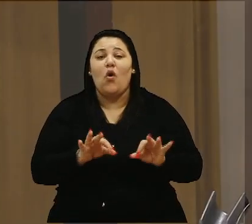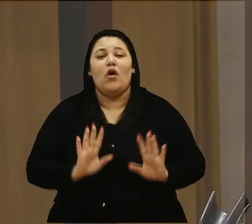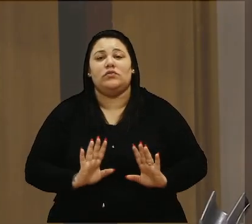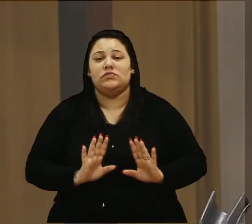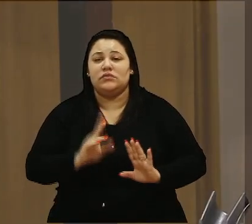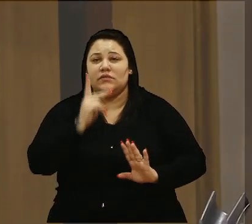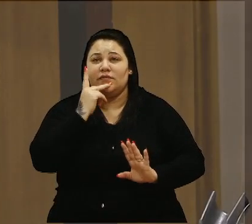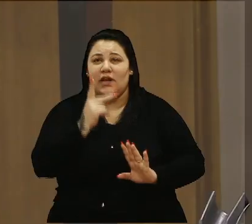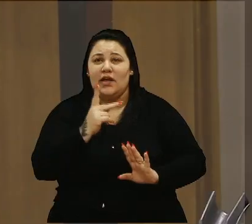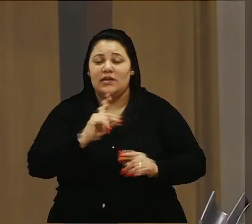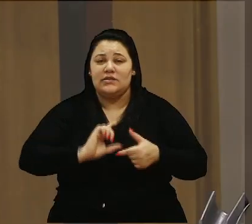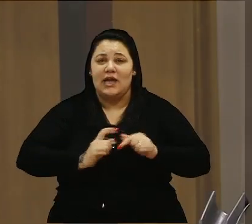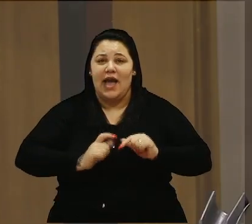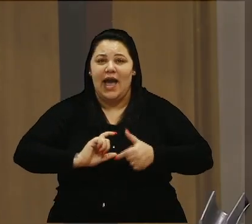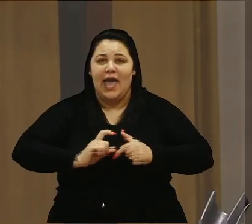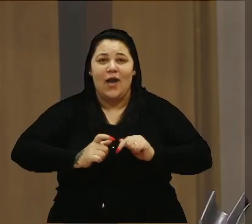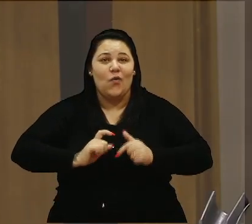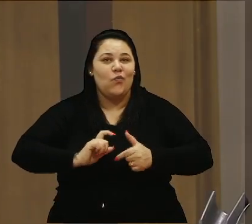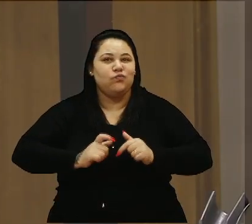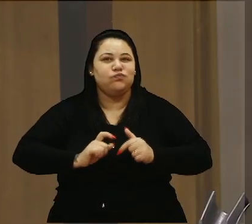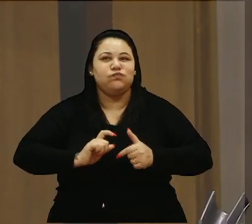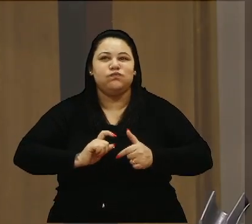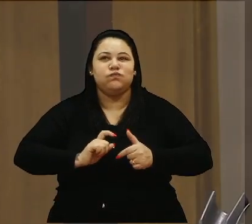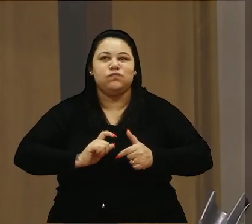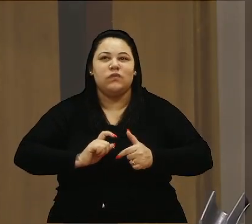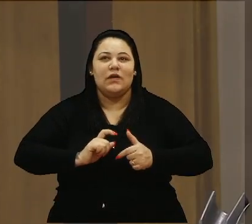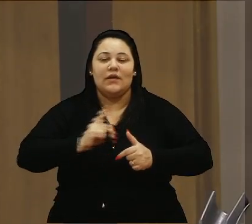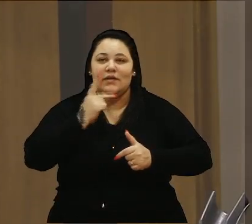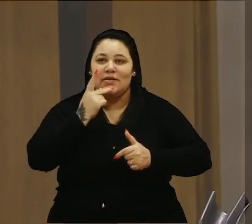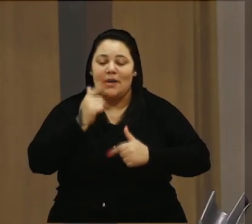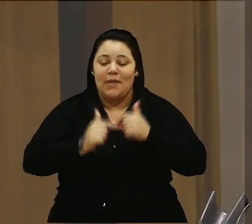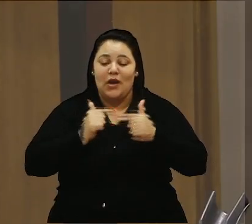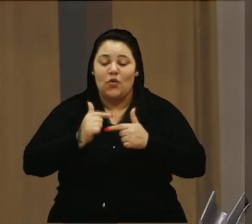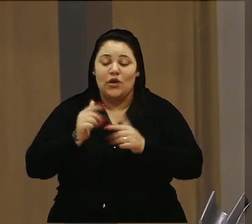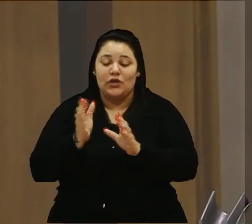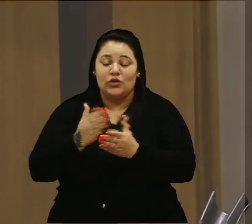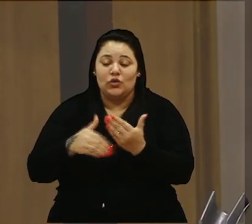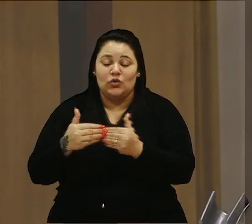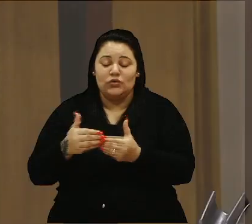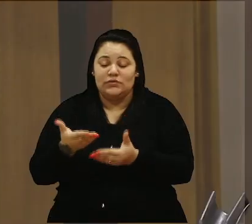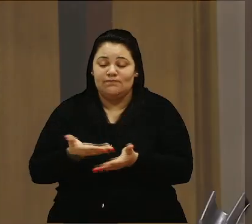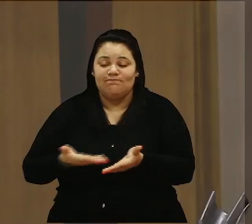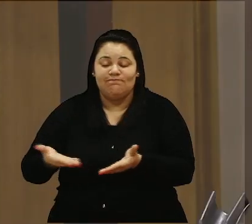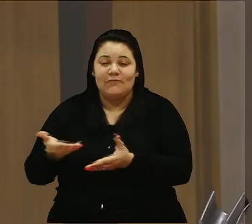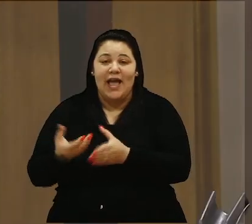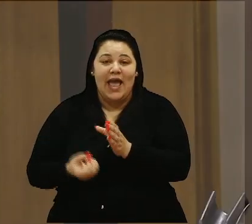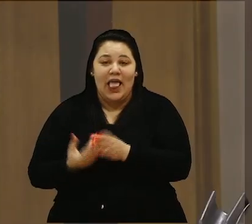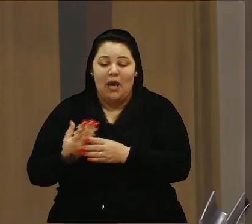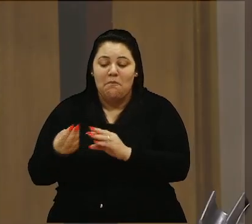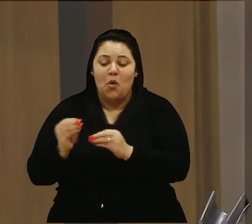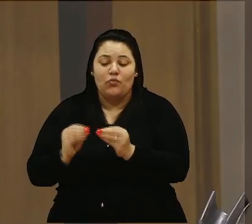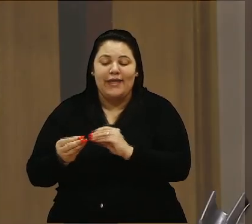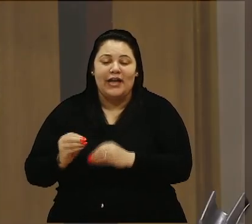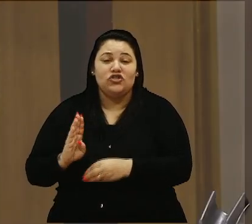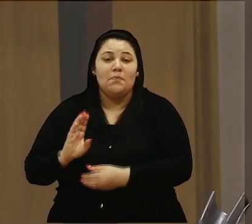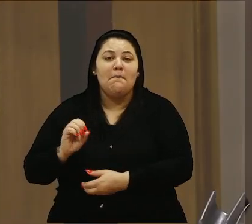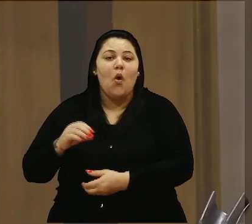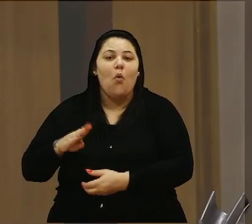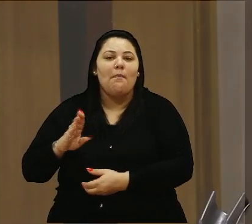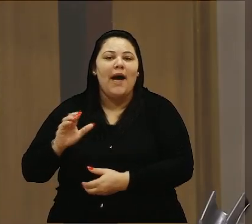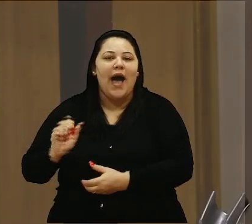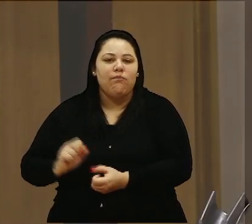foi pontual, né, em todas as bases de usinas nucleares, né, de criação dessas bombas.